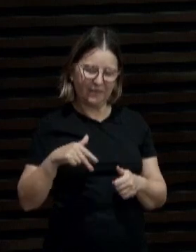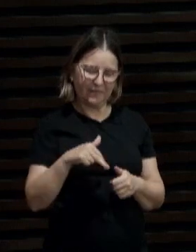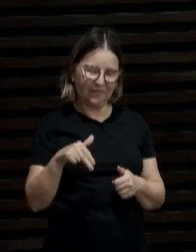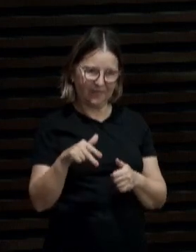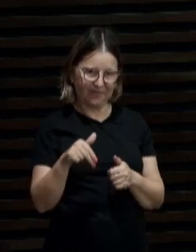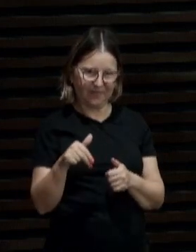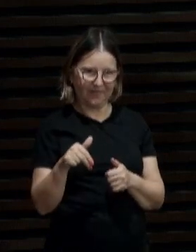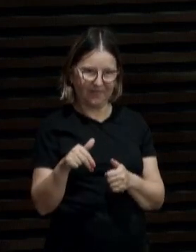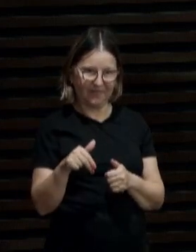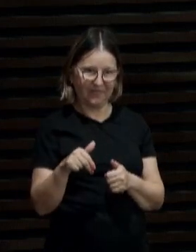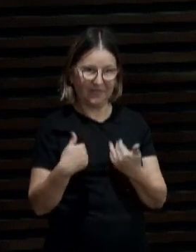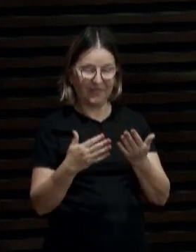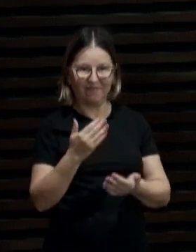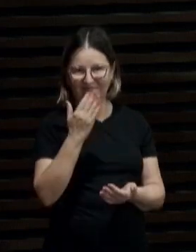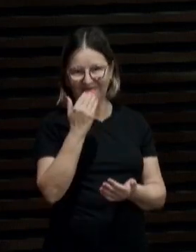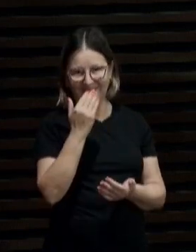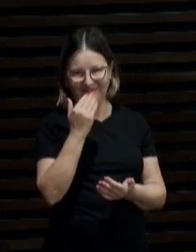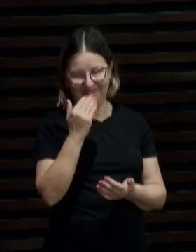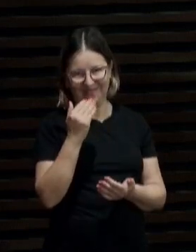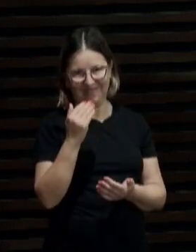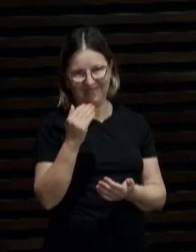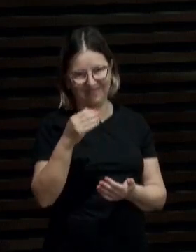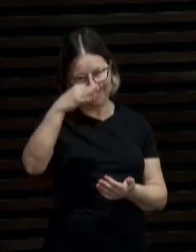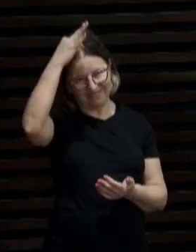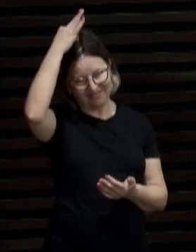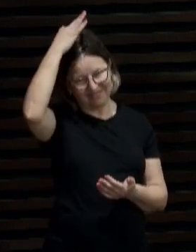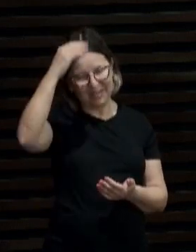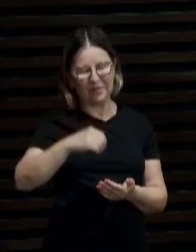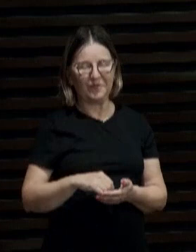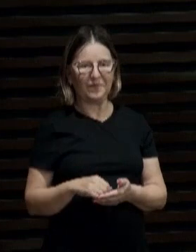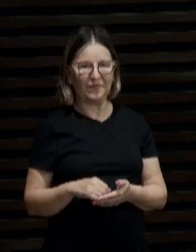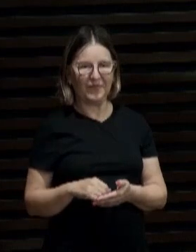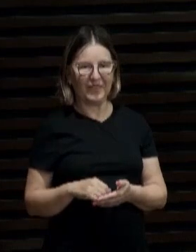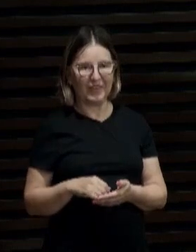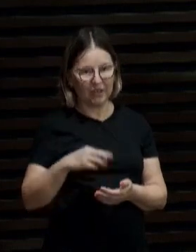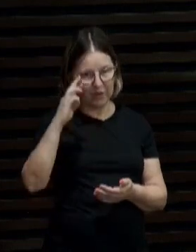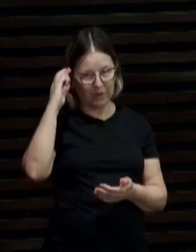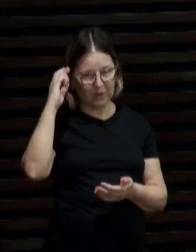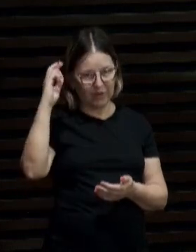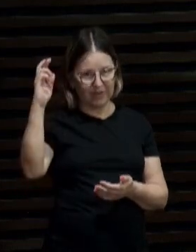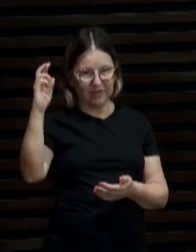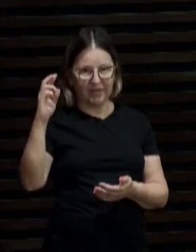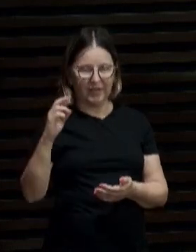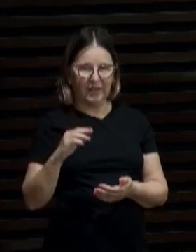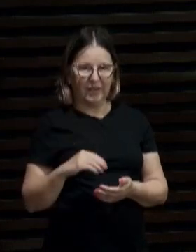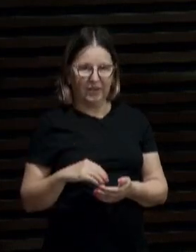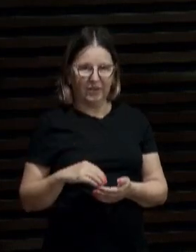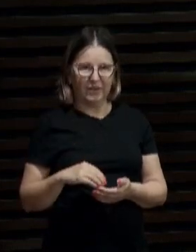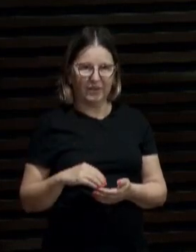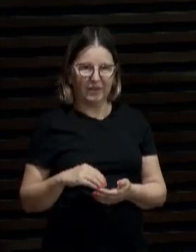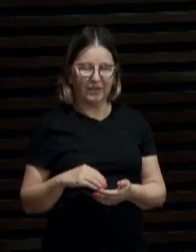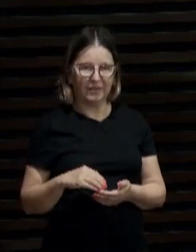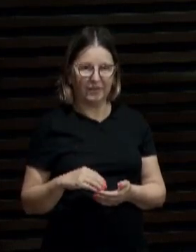figura de Apocalipse 1. Ao mesmo tempo em que ele alimenta com o óleo, ele apara as nossas pontas com a sua espevitadeira para que a